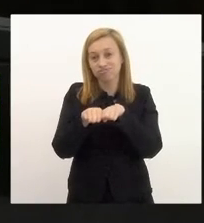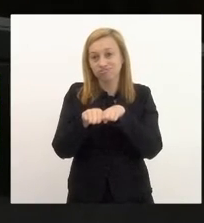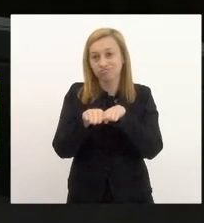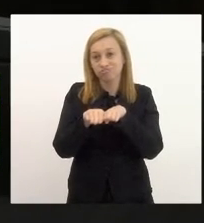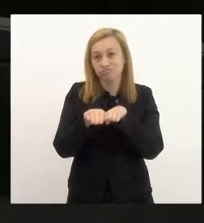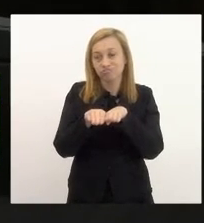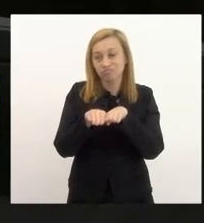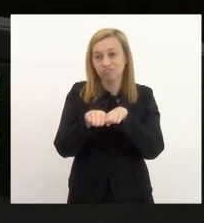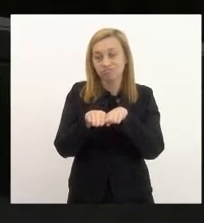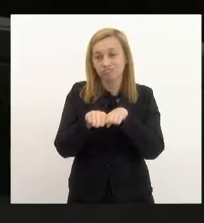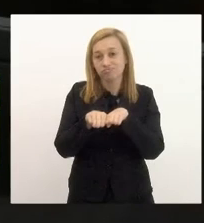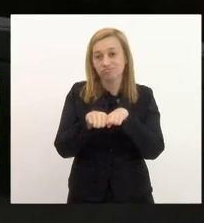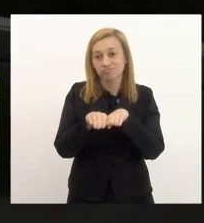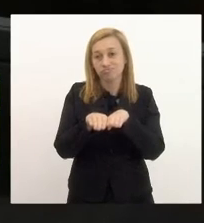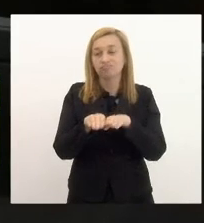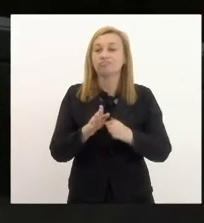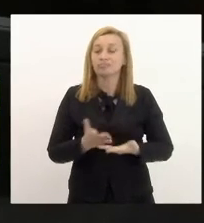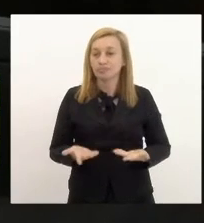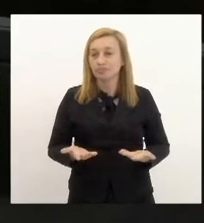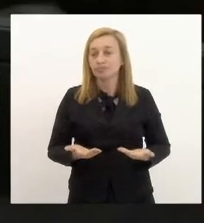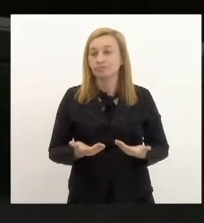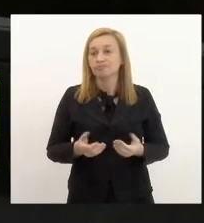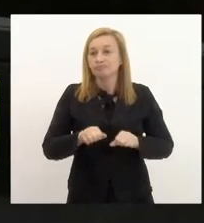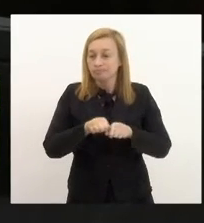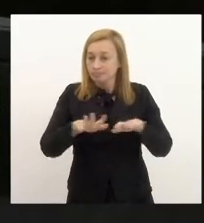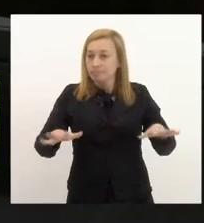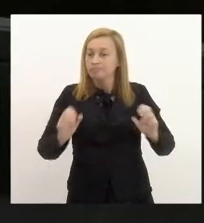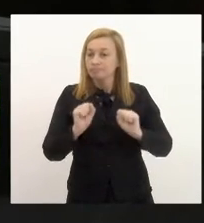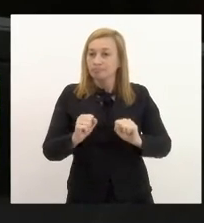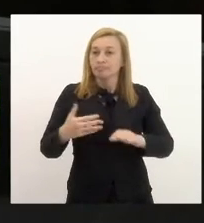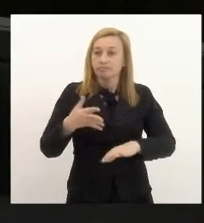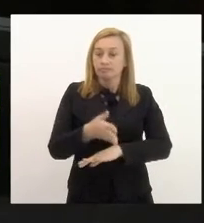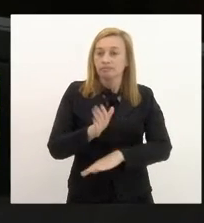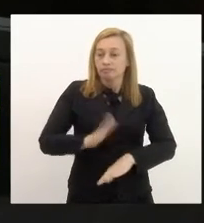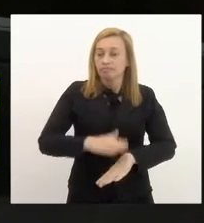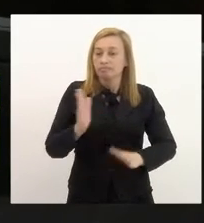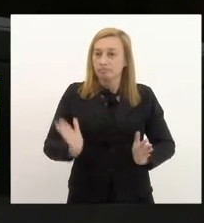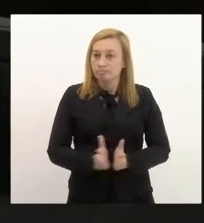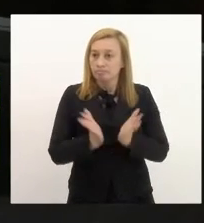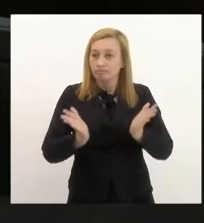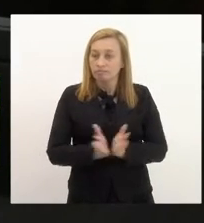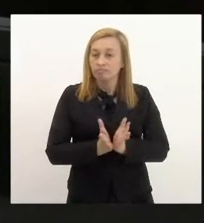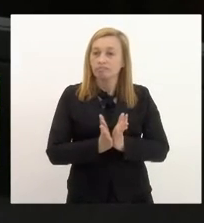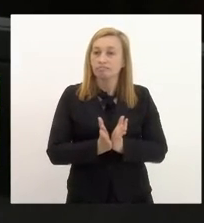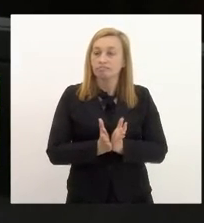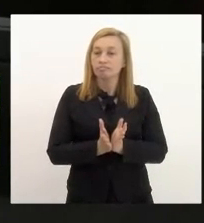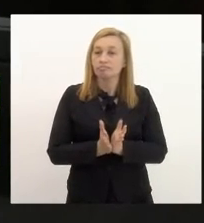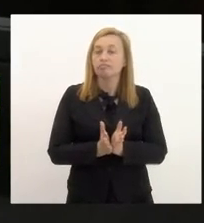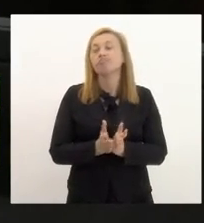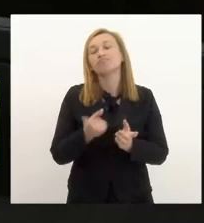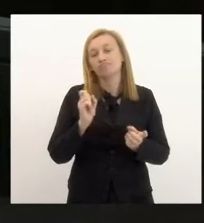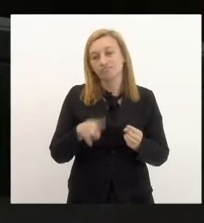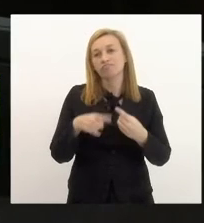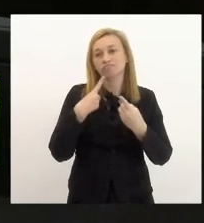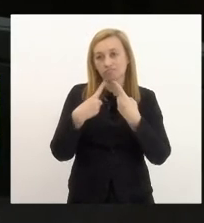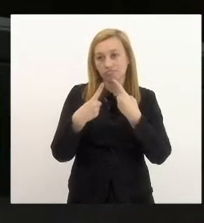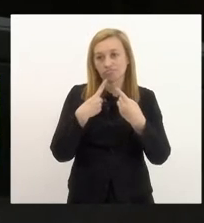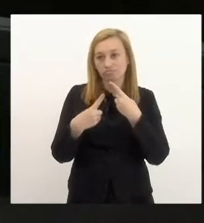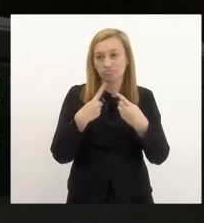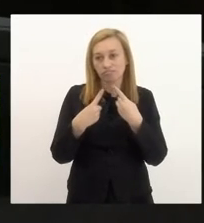que permita né que as a distribuição possa chegar aos mais pobres mas enfim é uma discussão